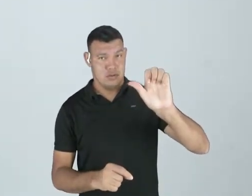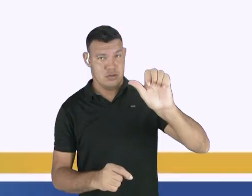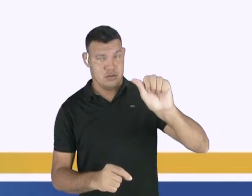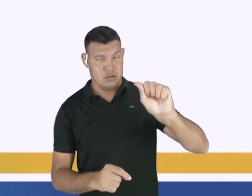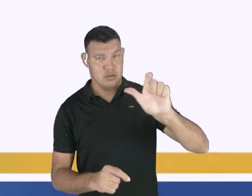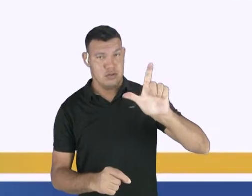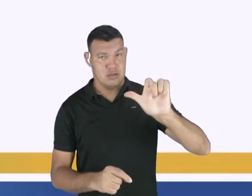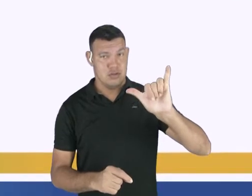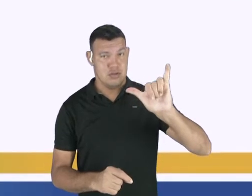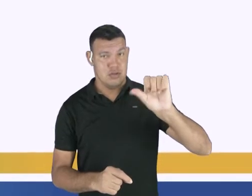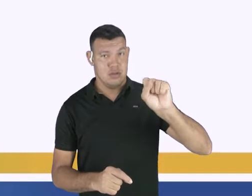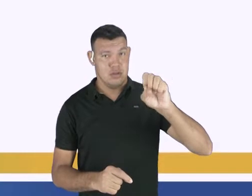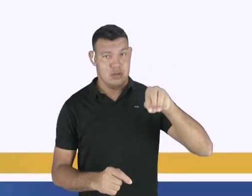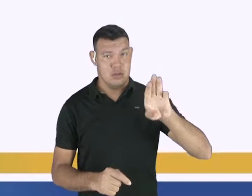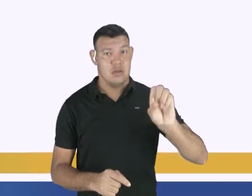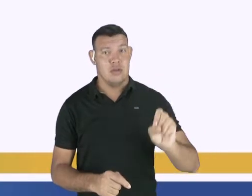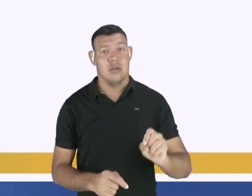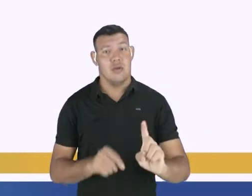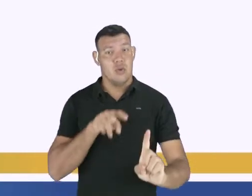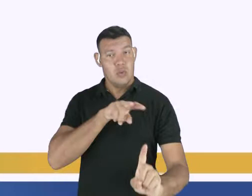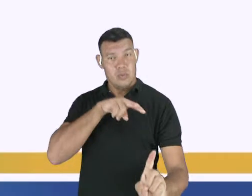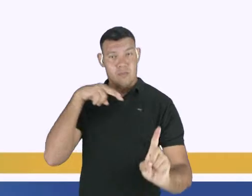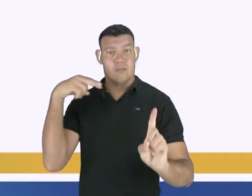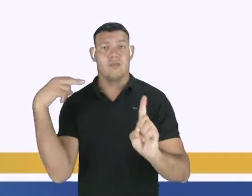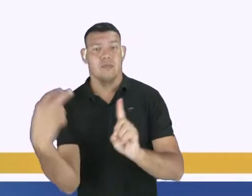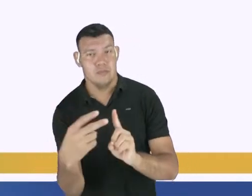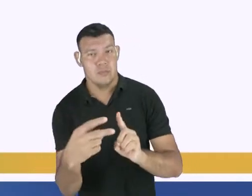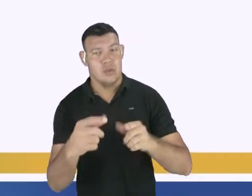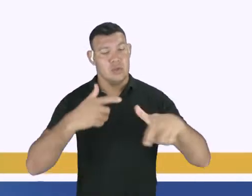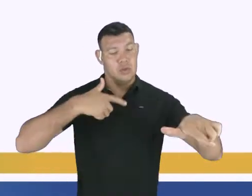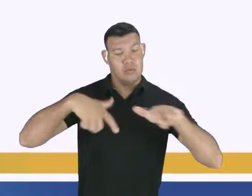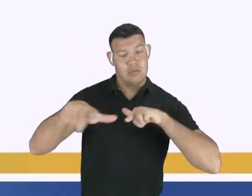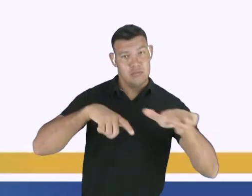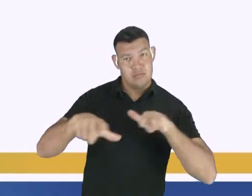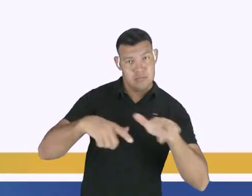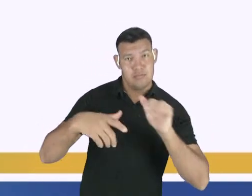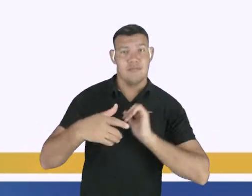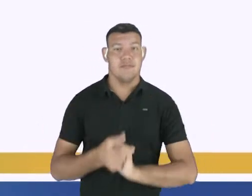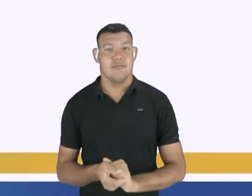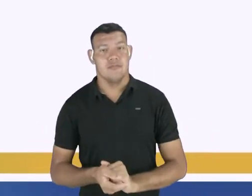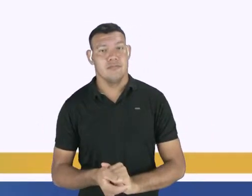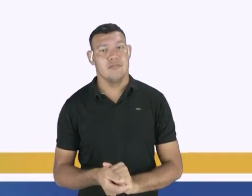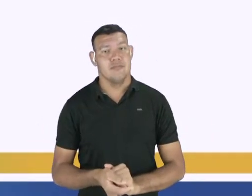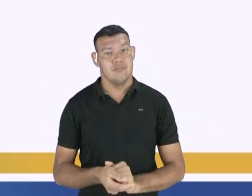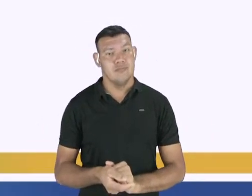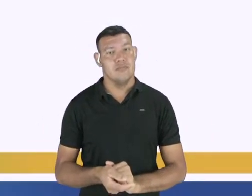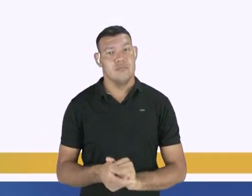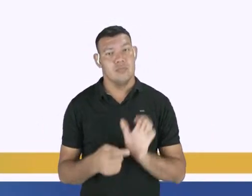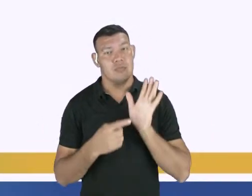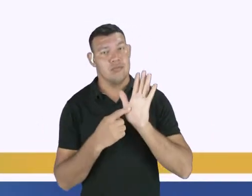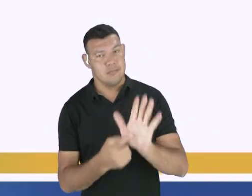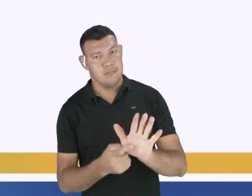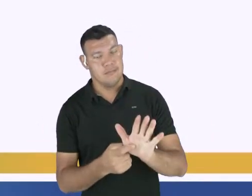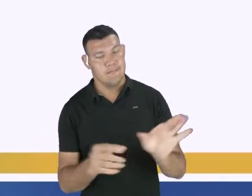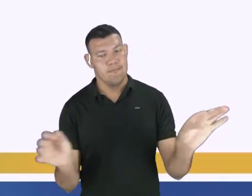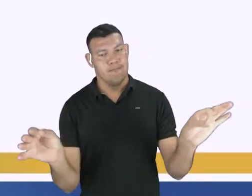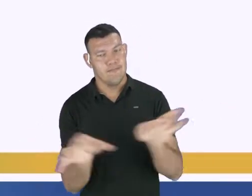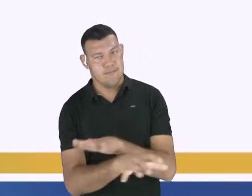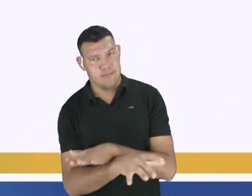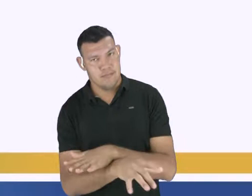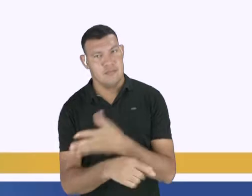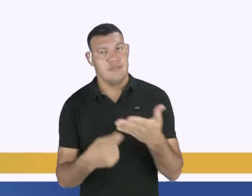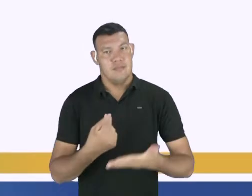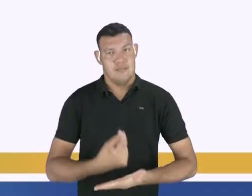e científica, expressava o ponto de vista do proletariado e propunha a abolição do capitalismo. Os